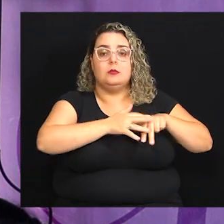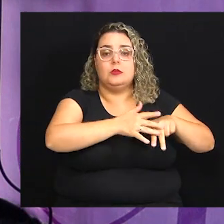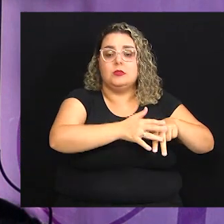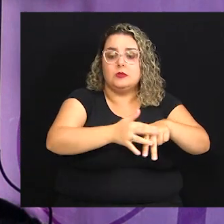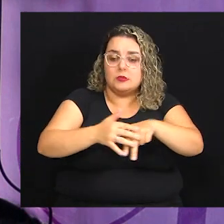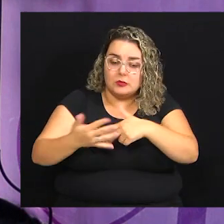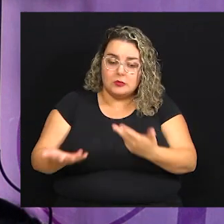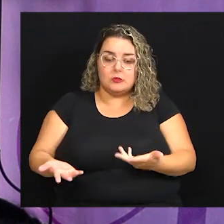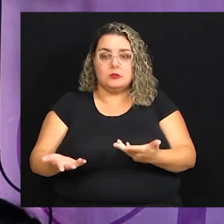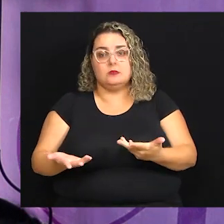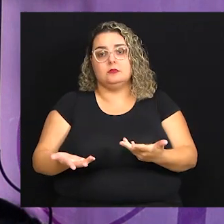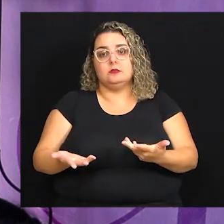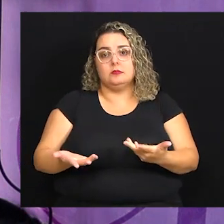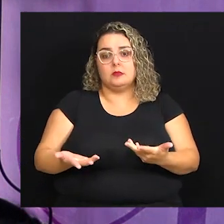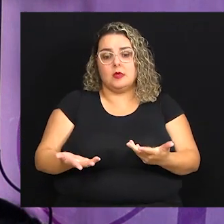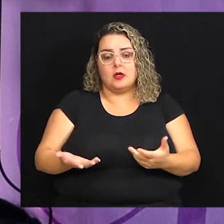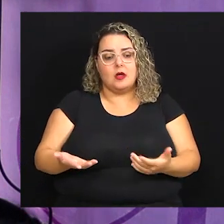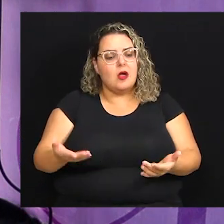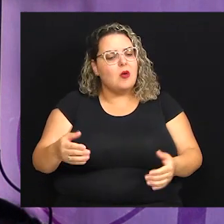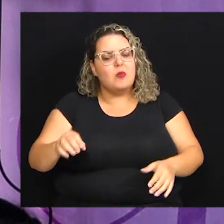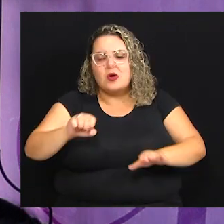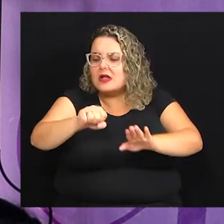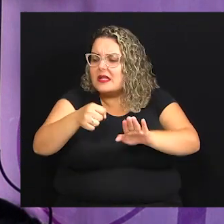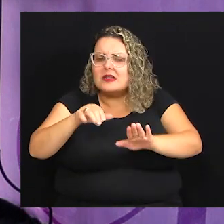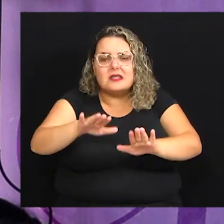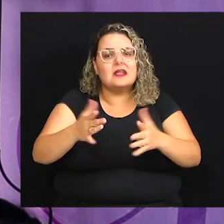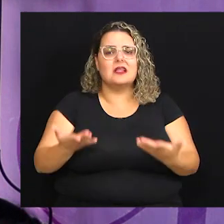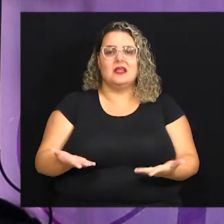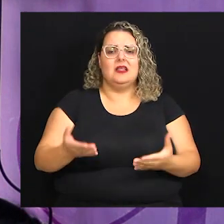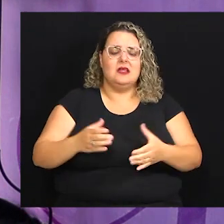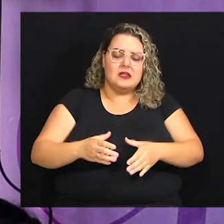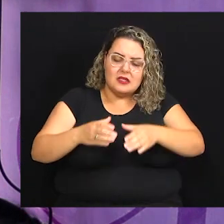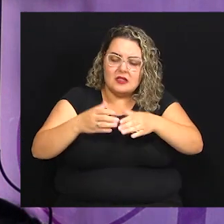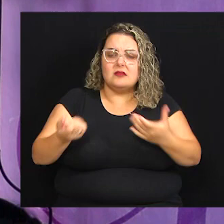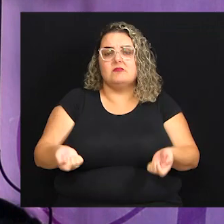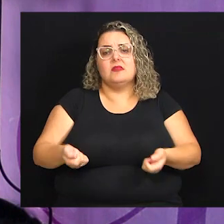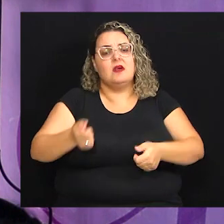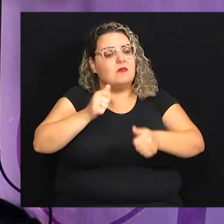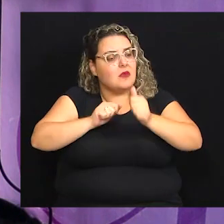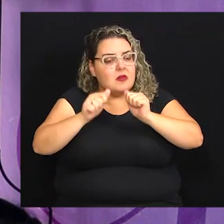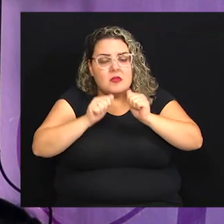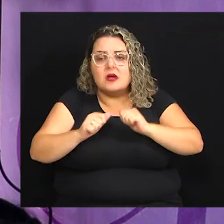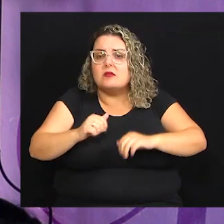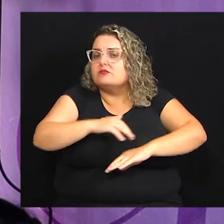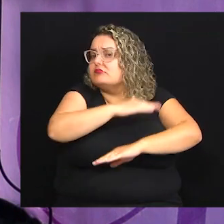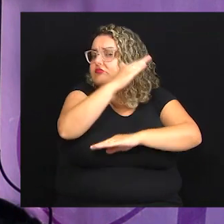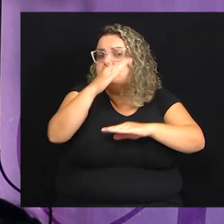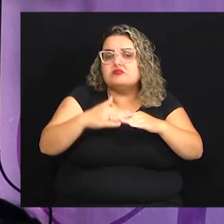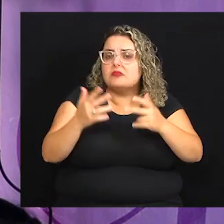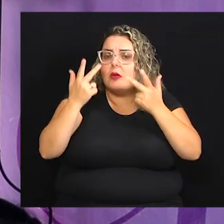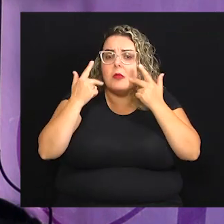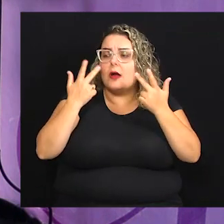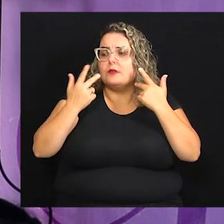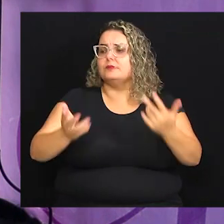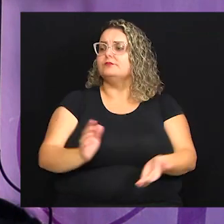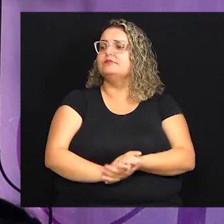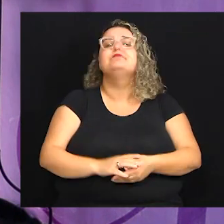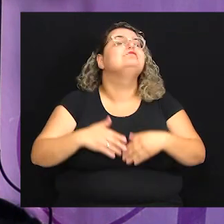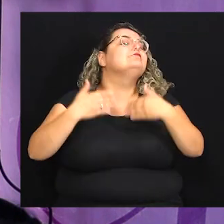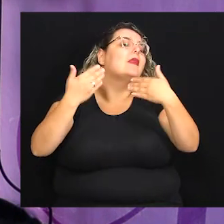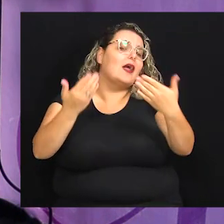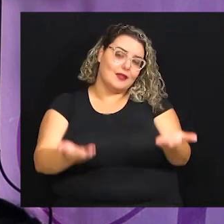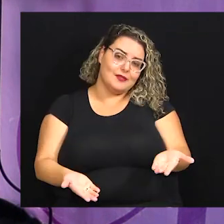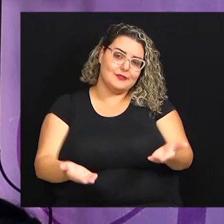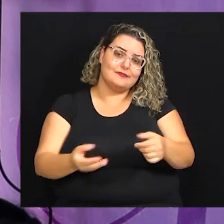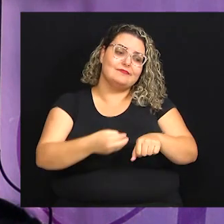os pacientes. Falo, bota numa geladeira, leva numa jarrinha, vai tomando ao longo do dia. É